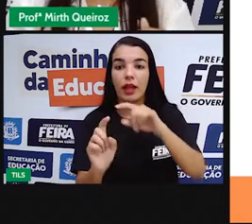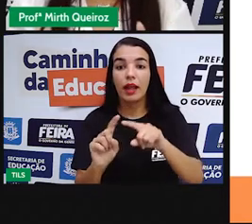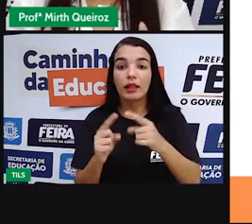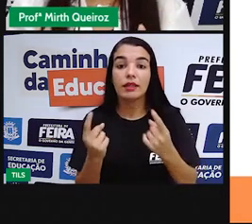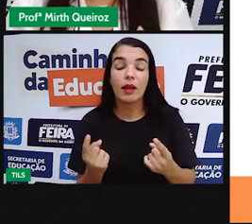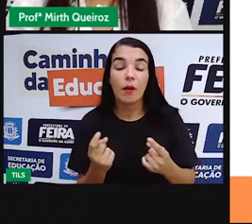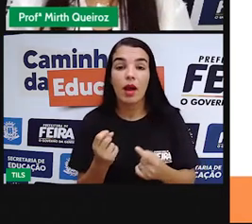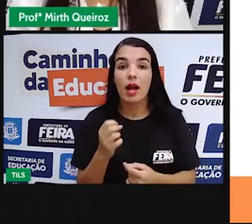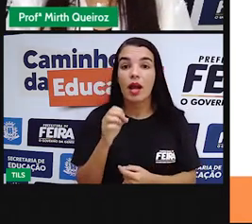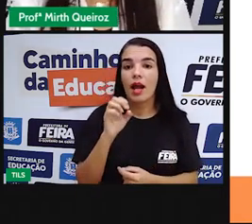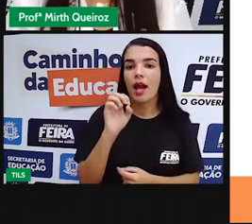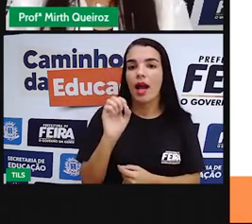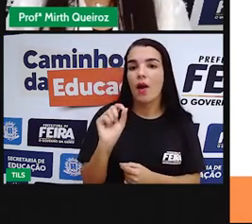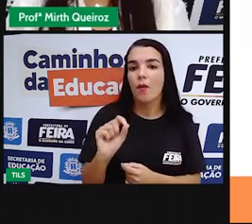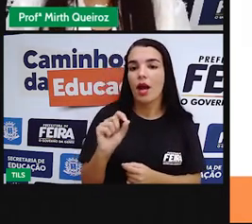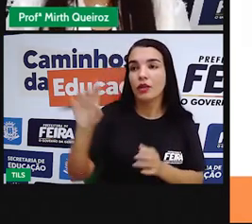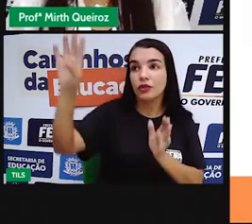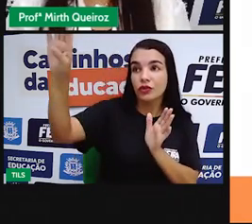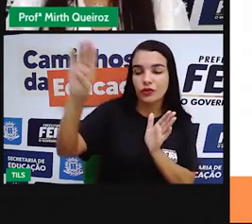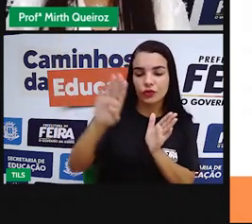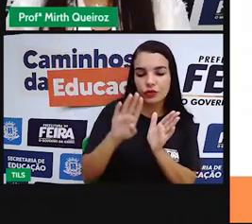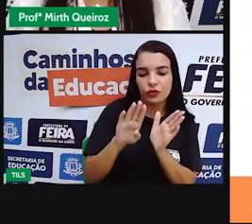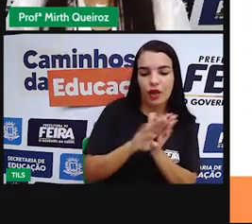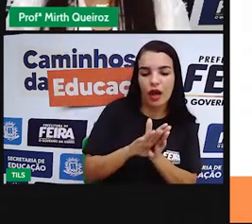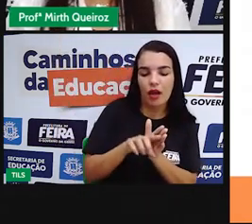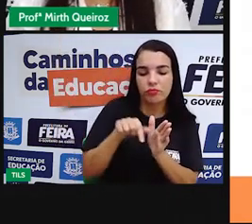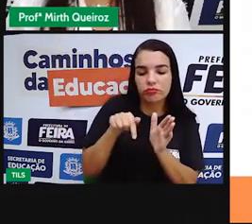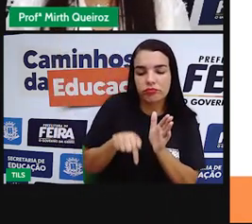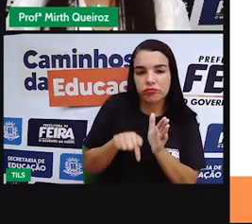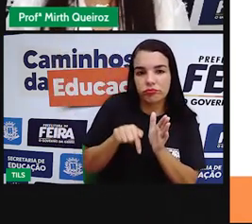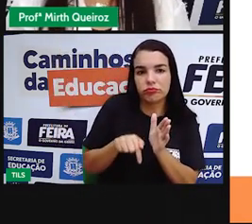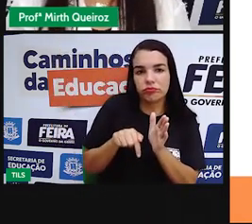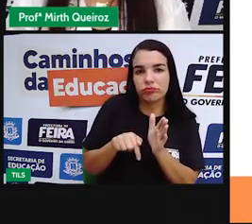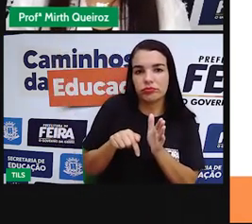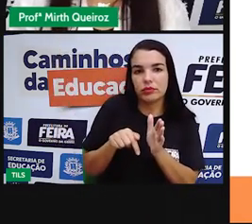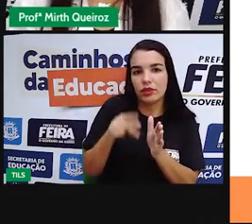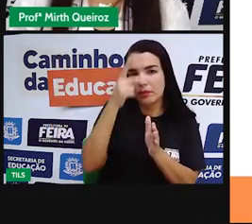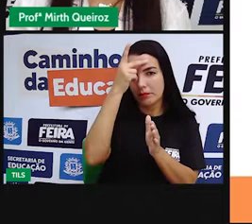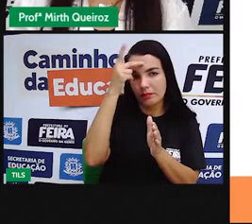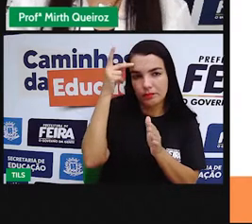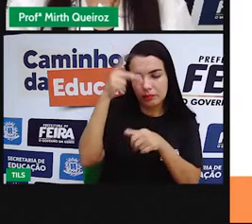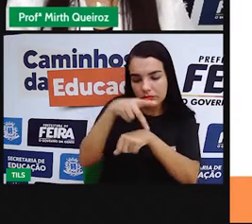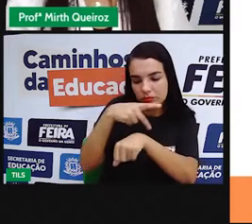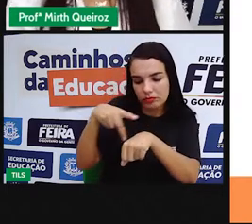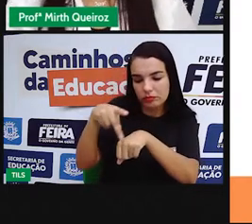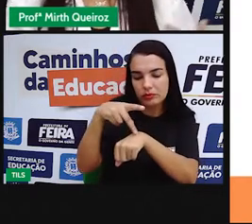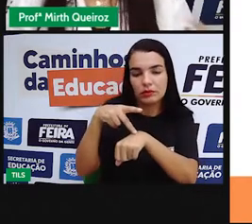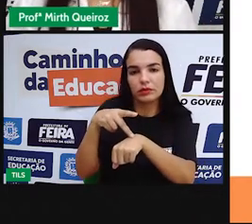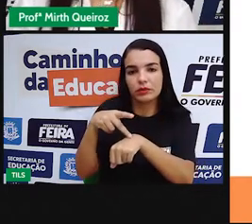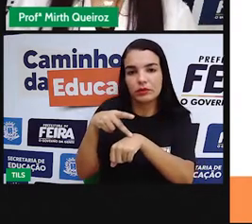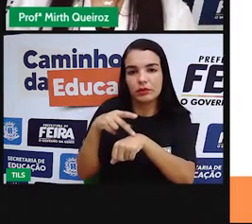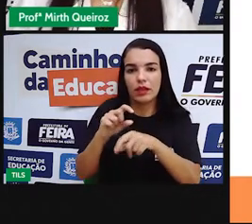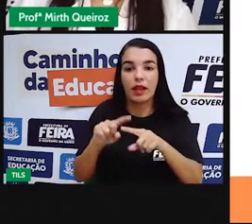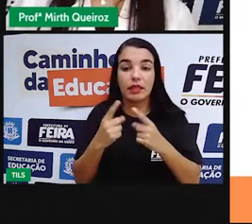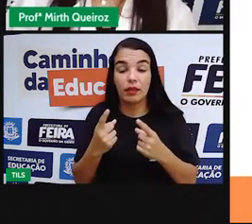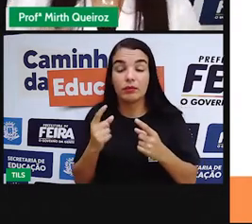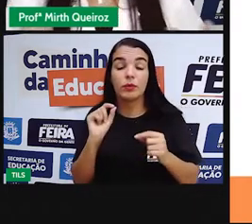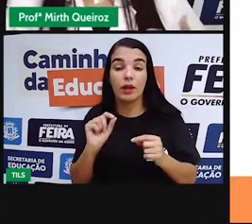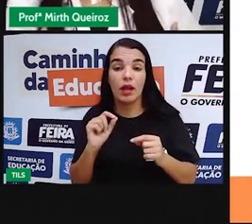com imigração, é a chegada de povos de outros países. Imigração é esse movimento